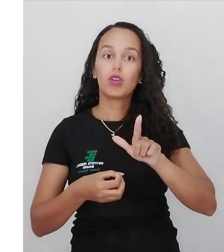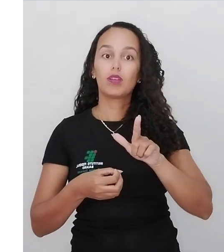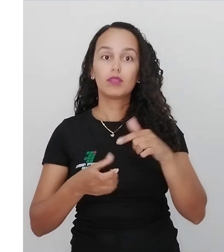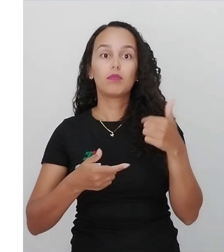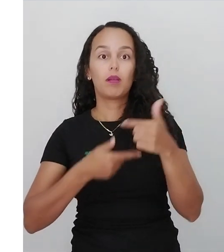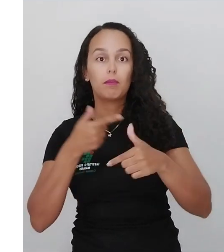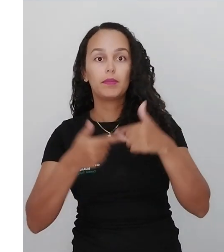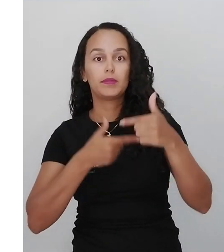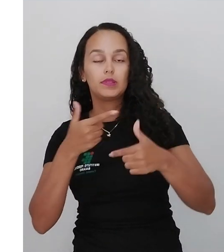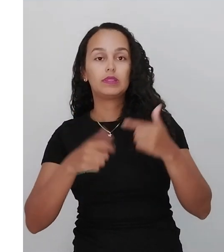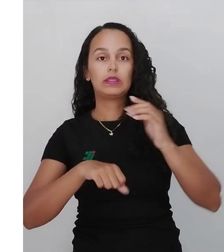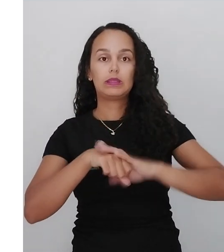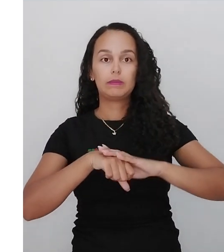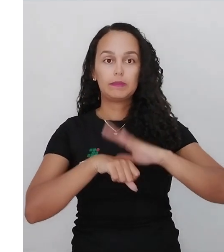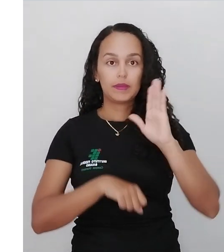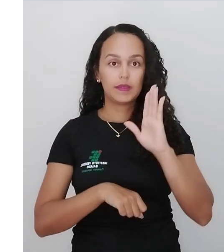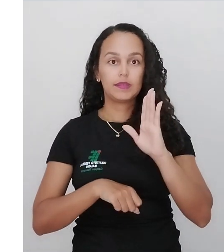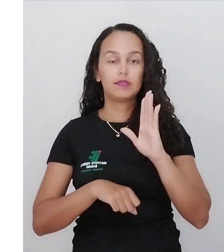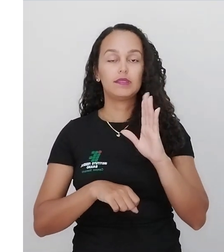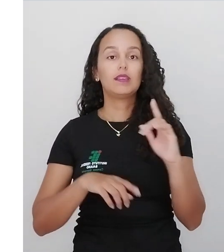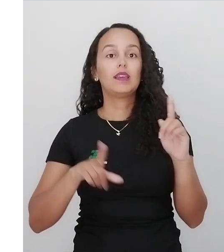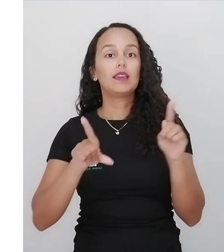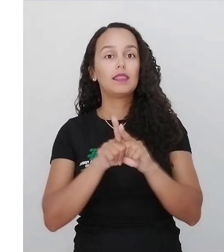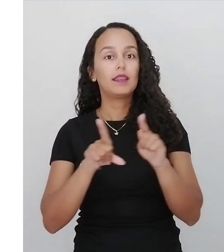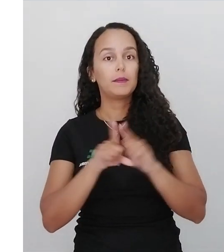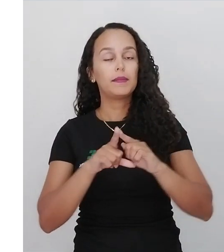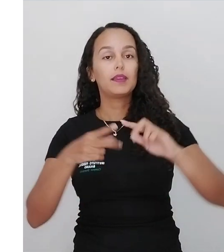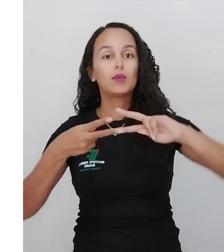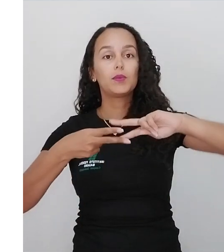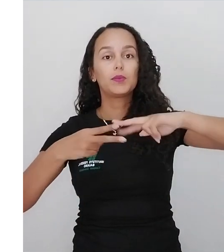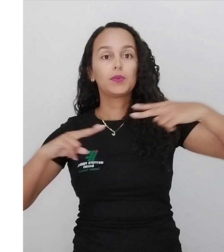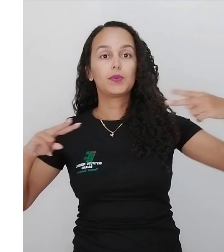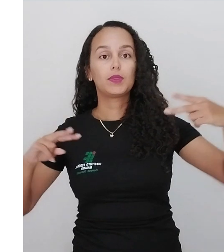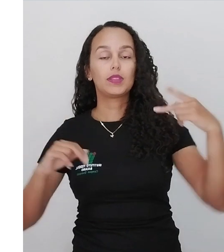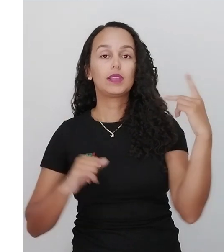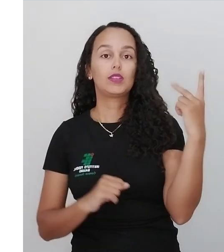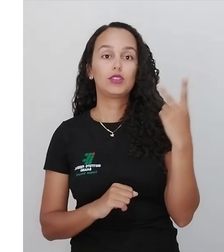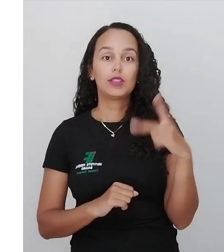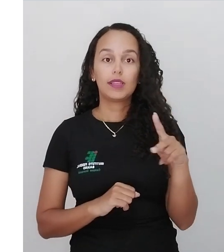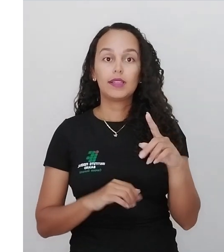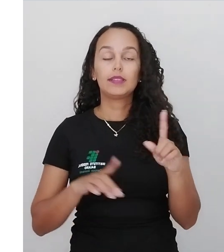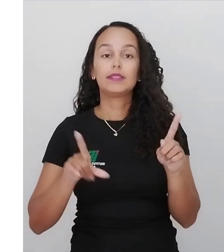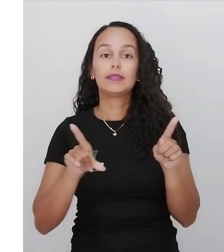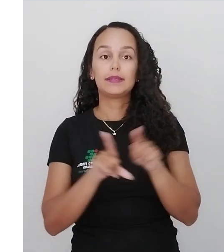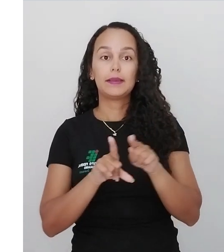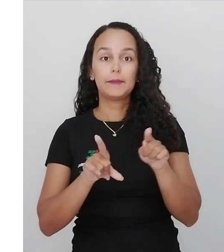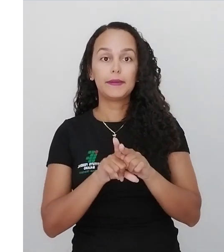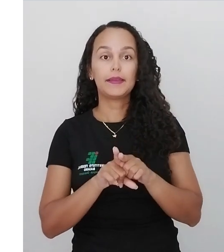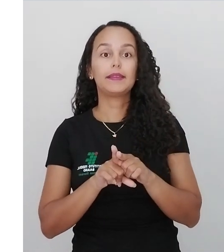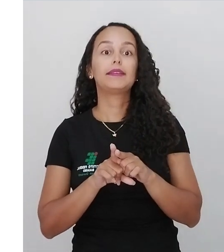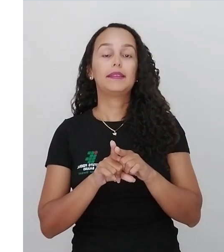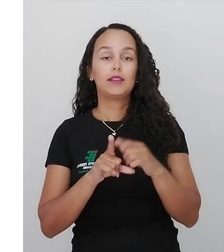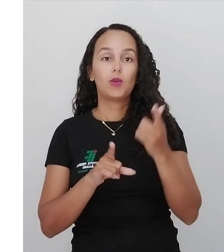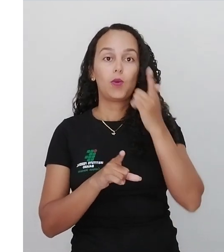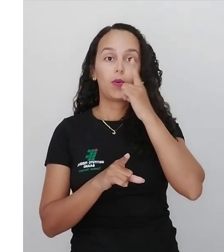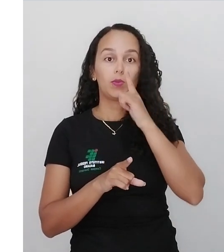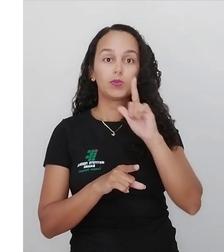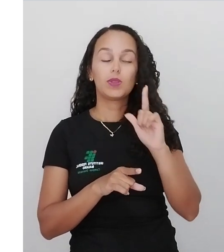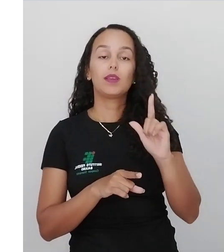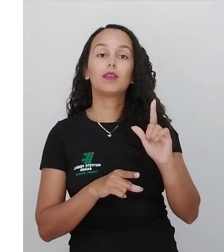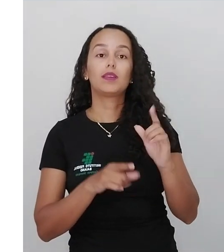né? Codifica a produção de enzimas como a RNA polimerase, que mais à frente já vê ela. Mas é uma enzima